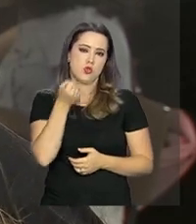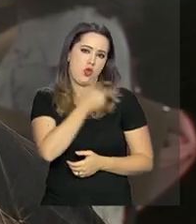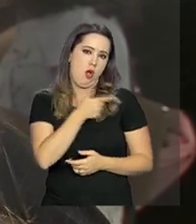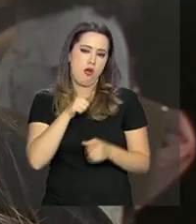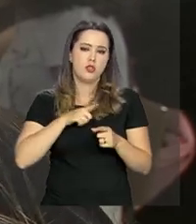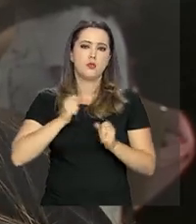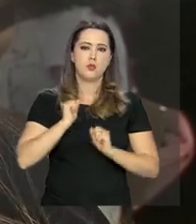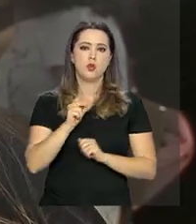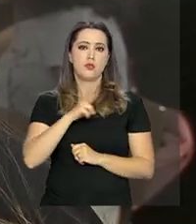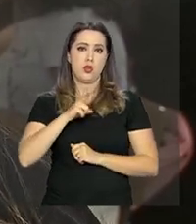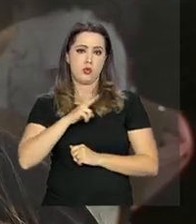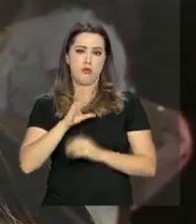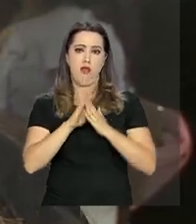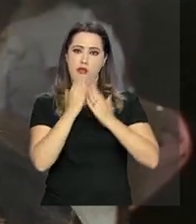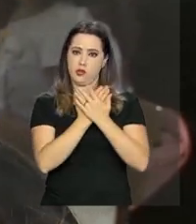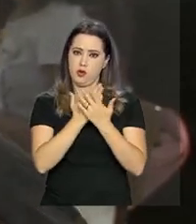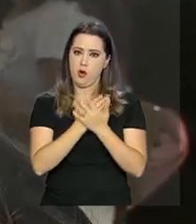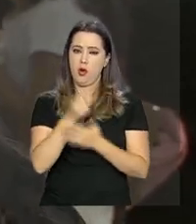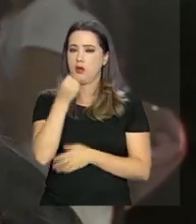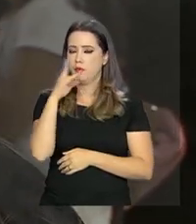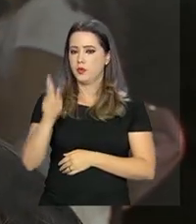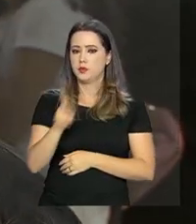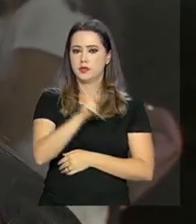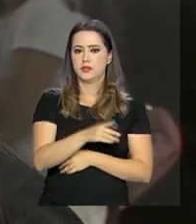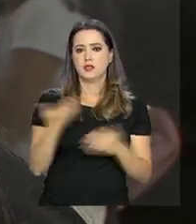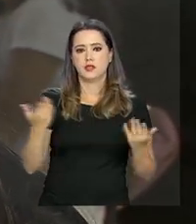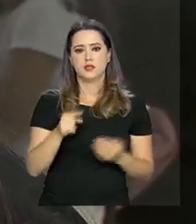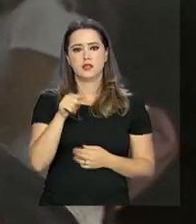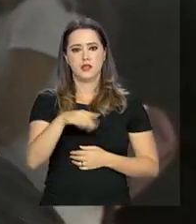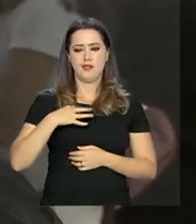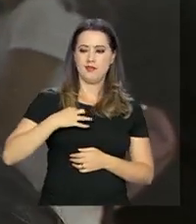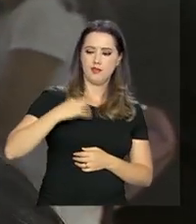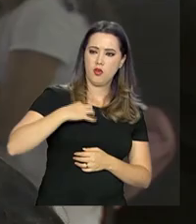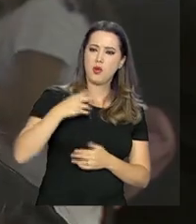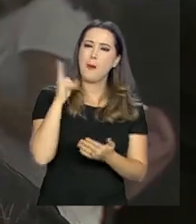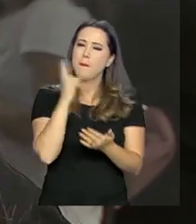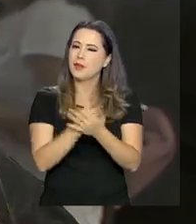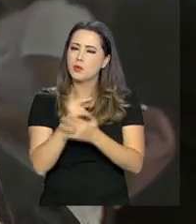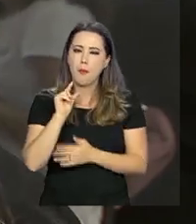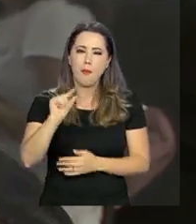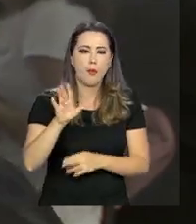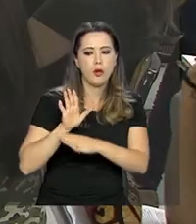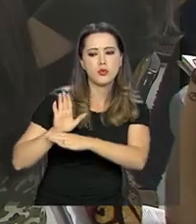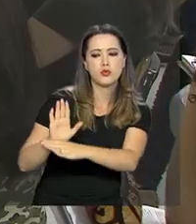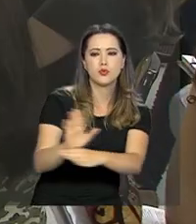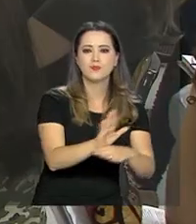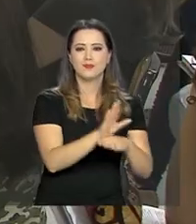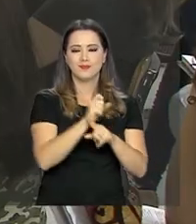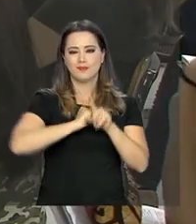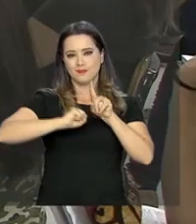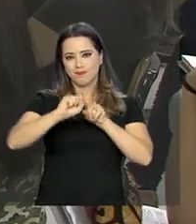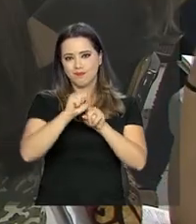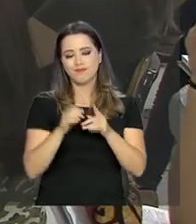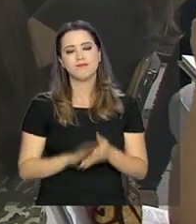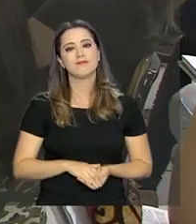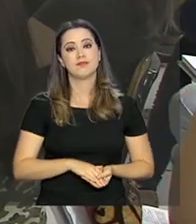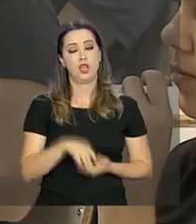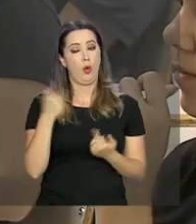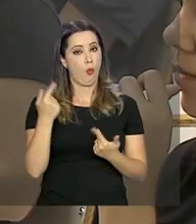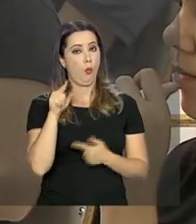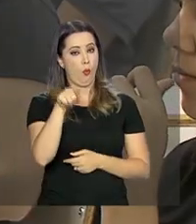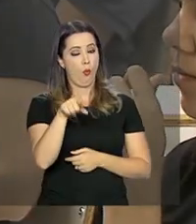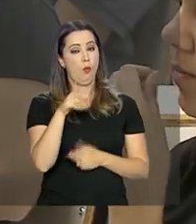e está aqui dando aula com voluntário é a minha maneira mesmo que mínima de retribuir assim como o vestibular cidadão